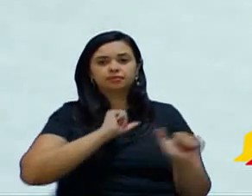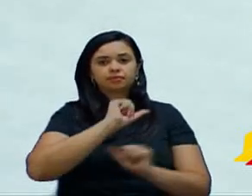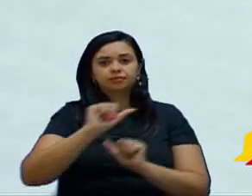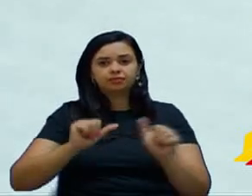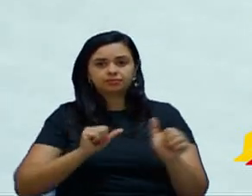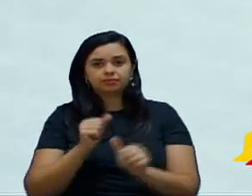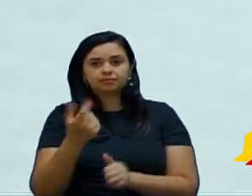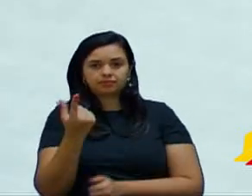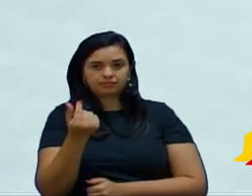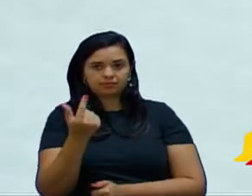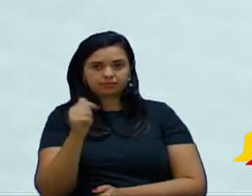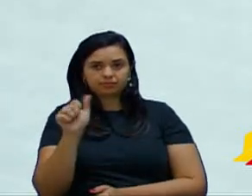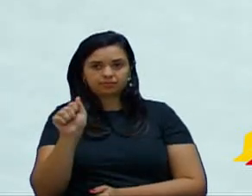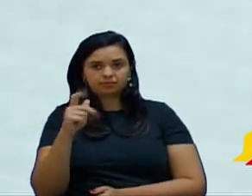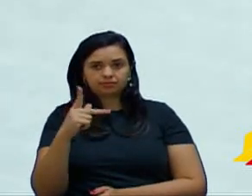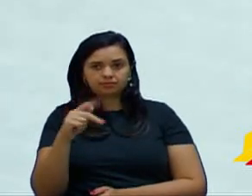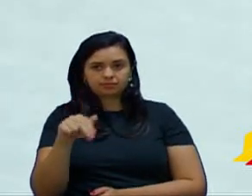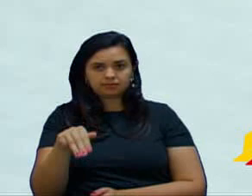valores da PM